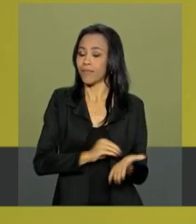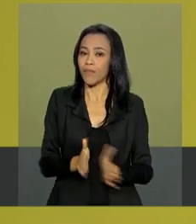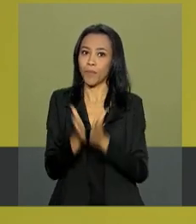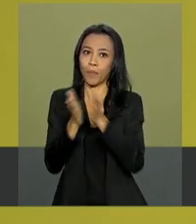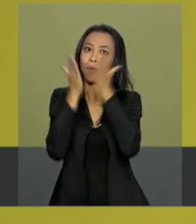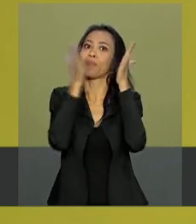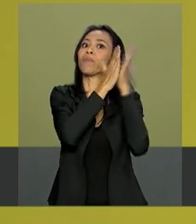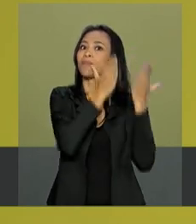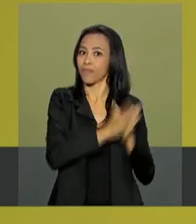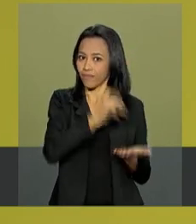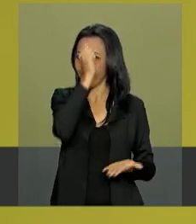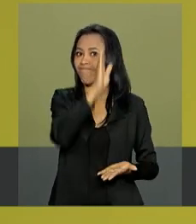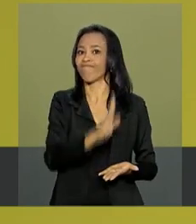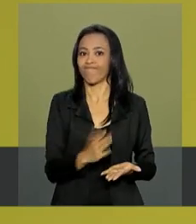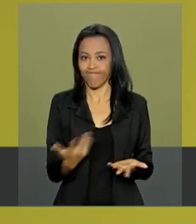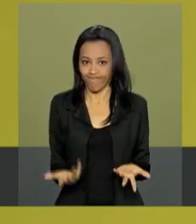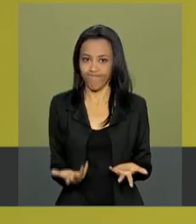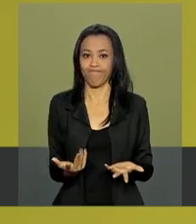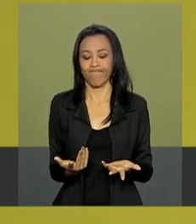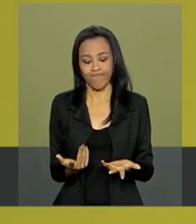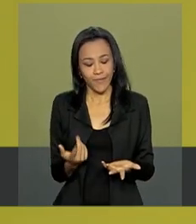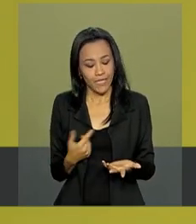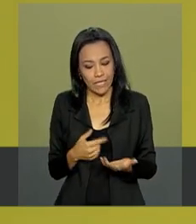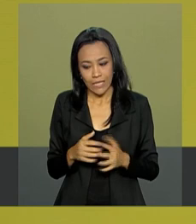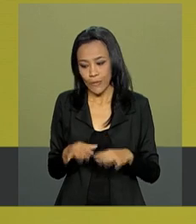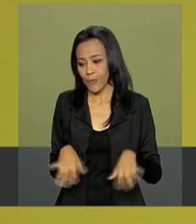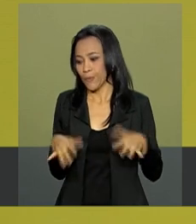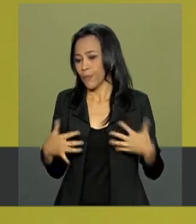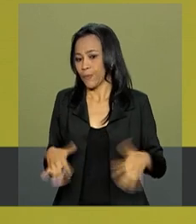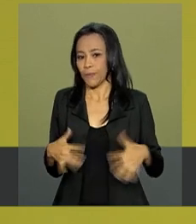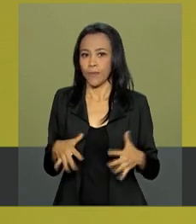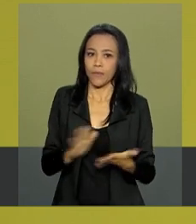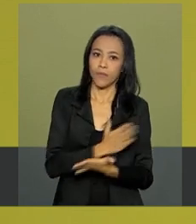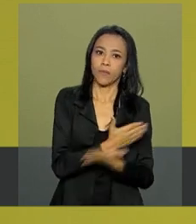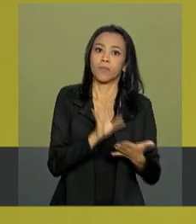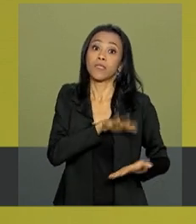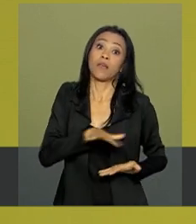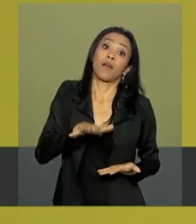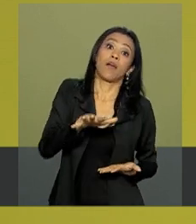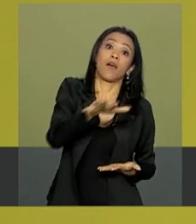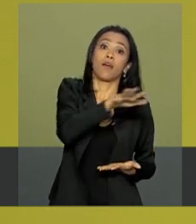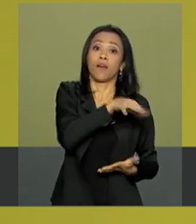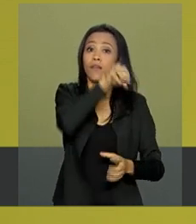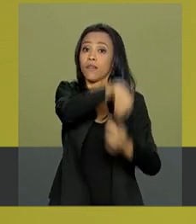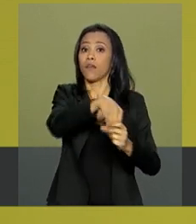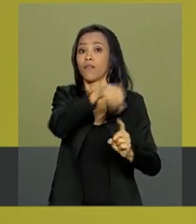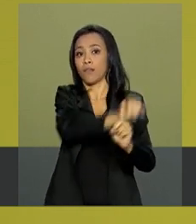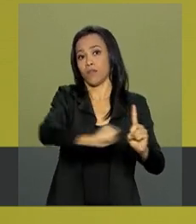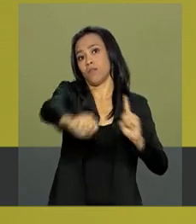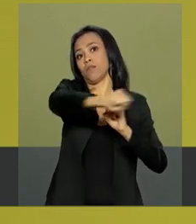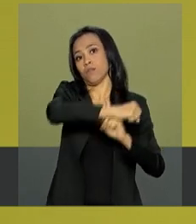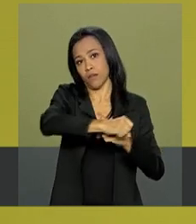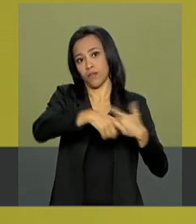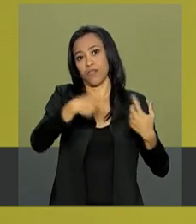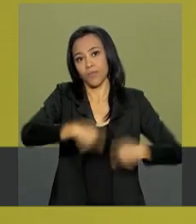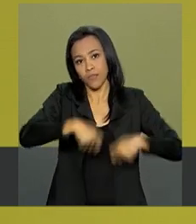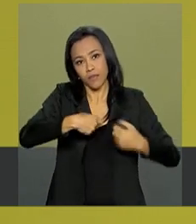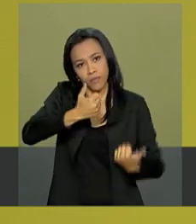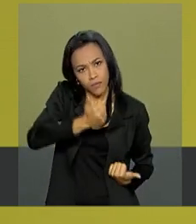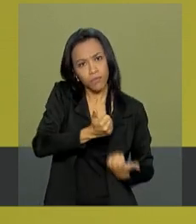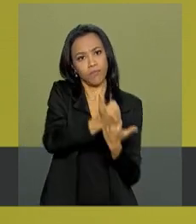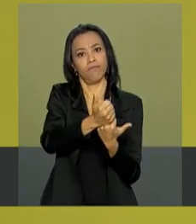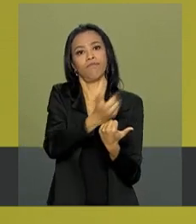pobreza, significa necessidade extraordinária de certos setores da população que precisam do amparo do